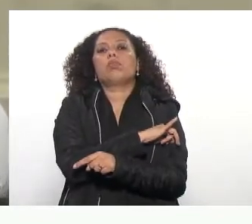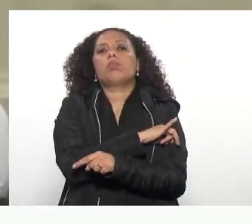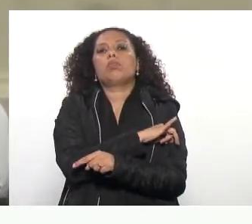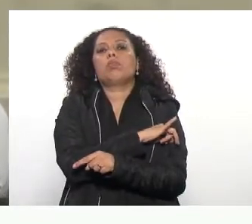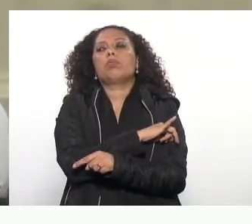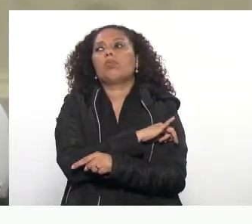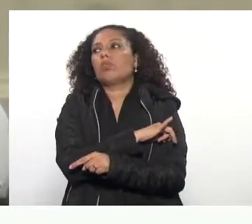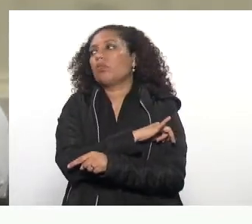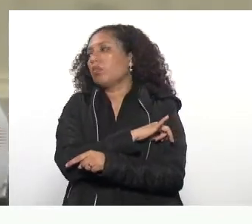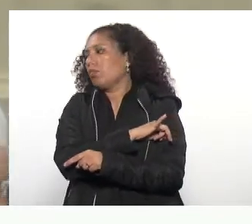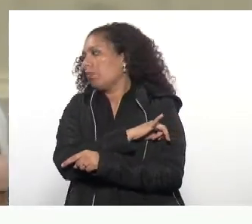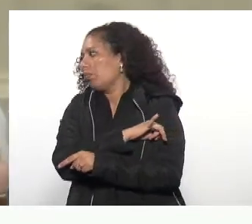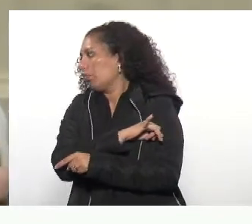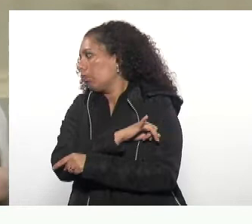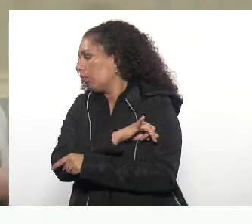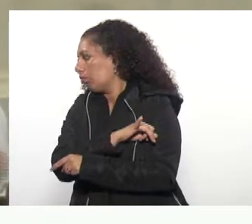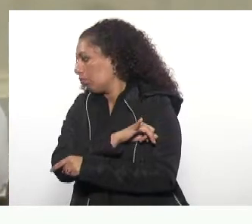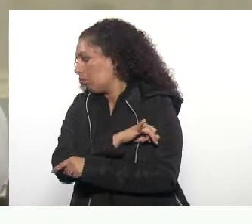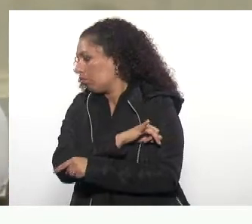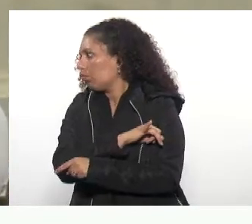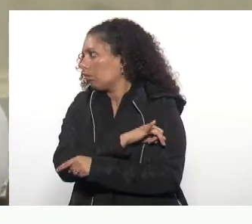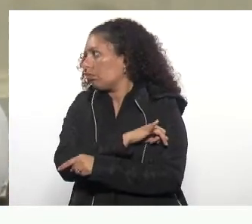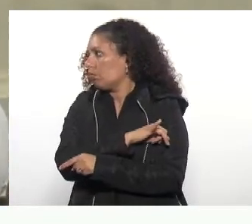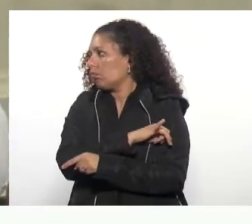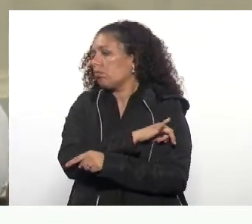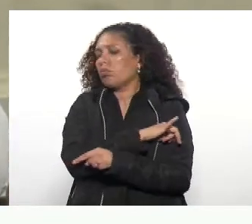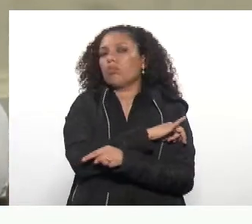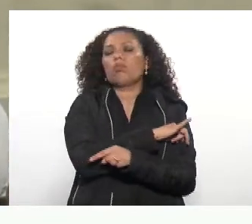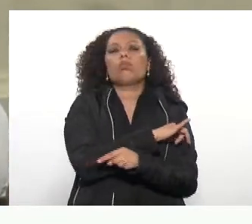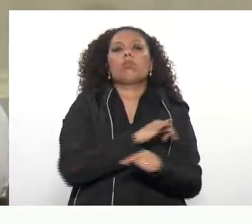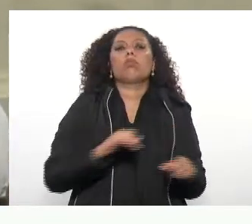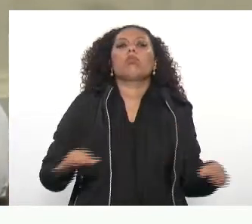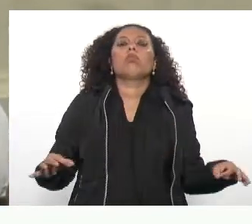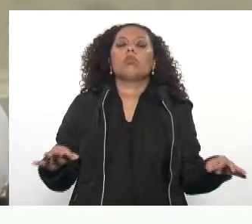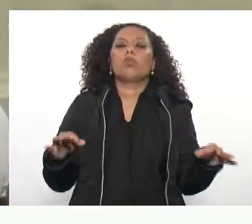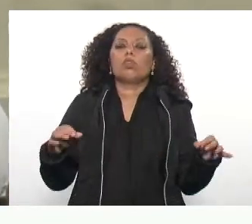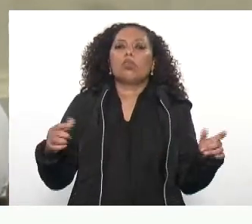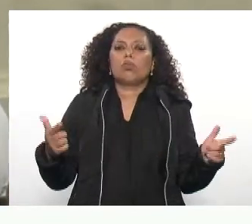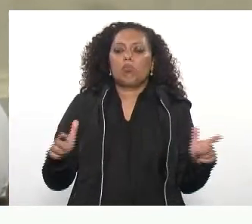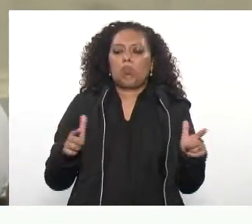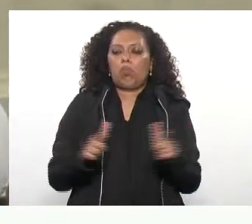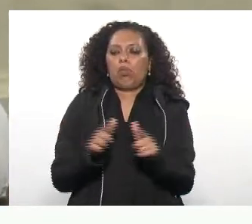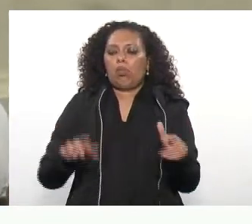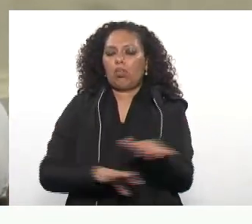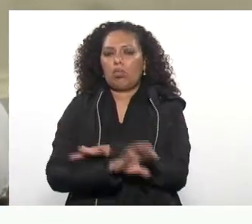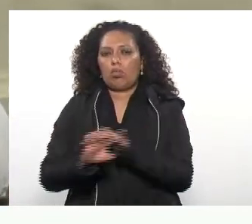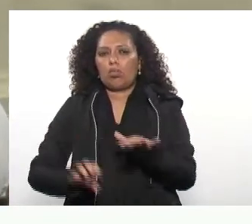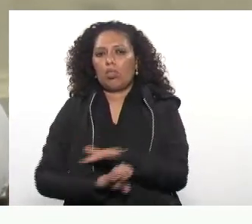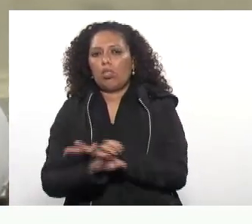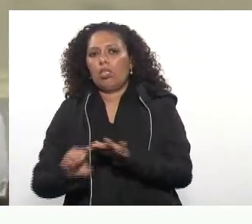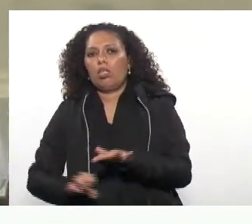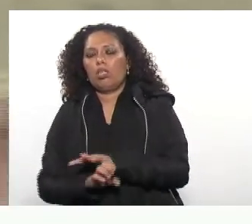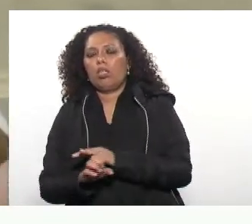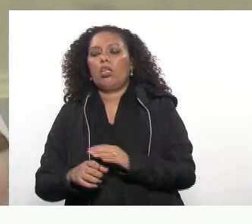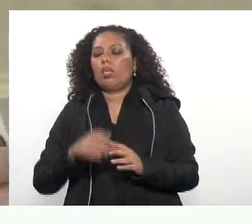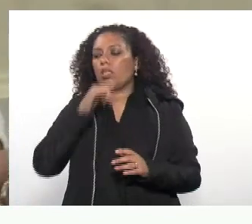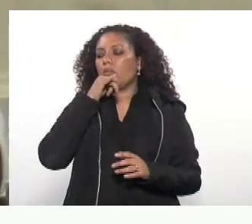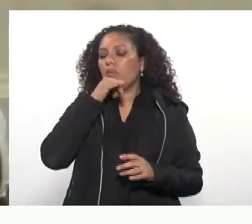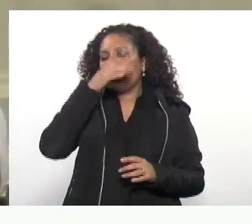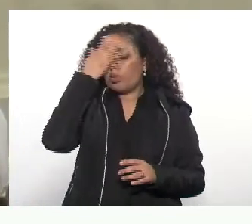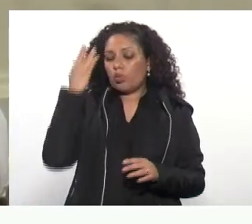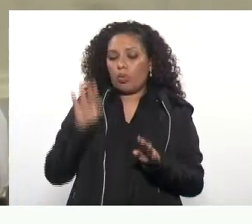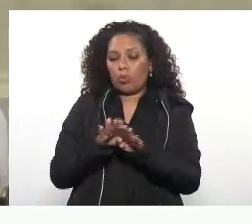acaba ambientando para os nossos pequenos empreendedores, né, dificulta muito. O cara abre um açougue, um